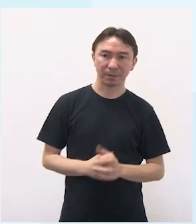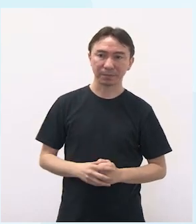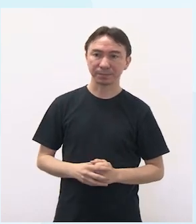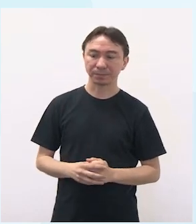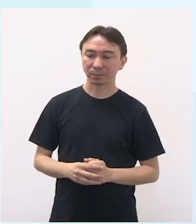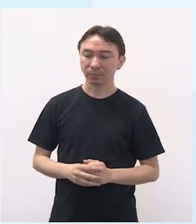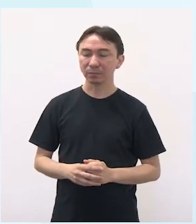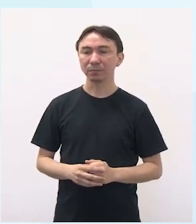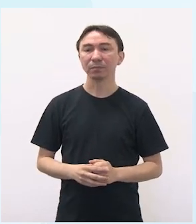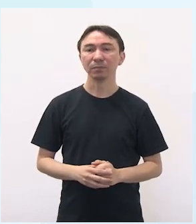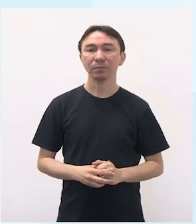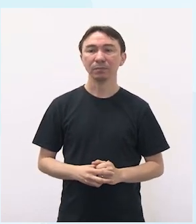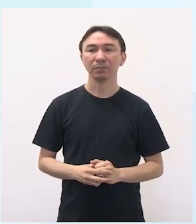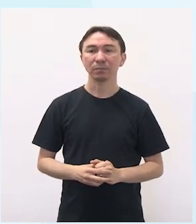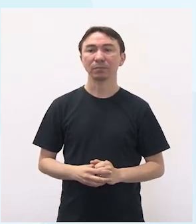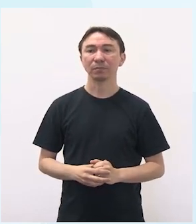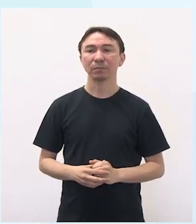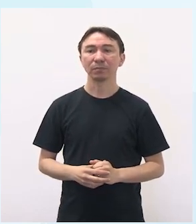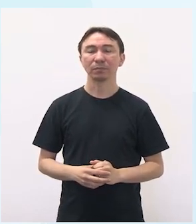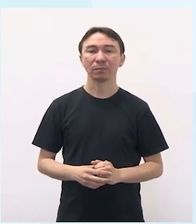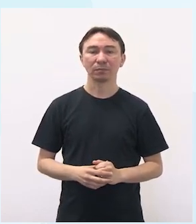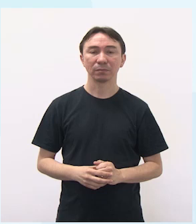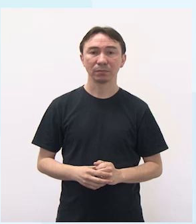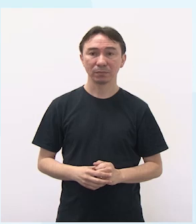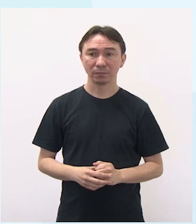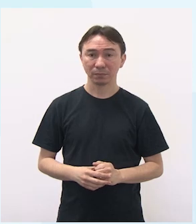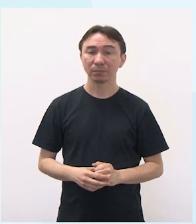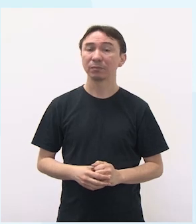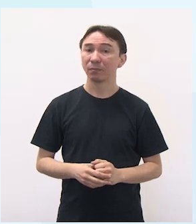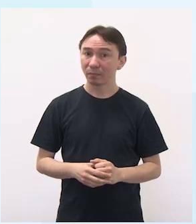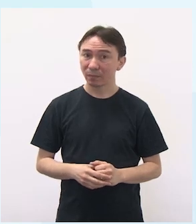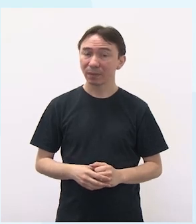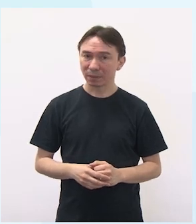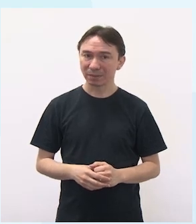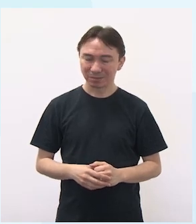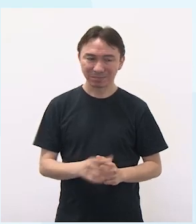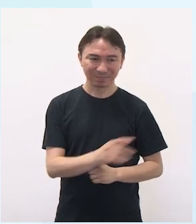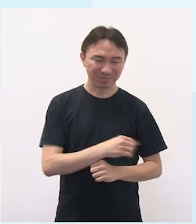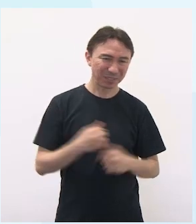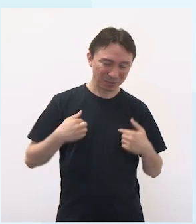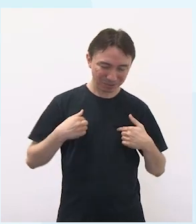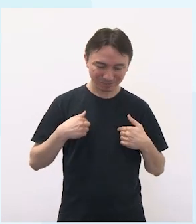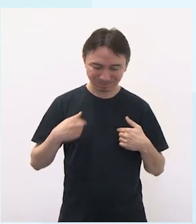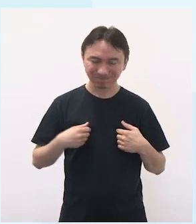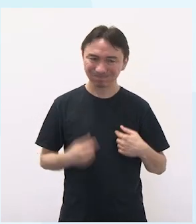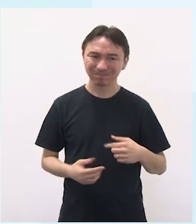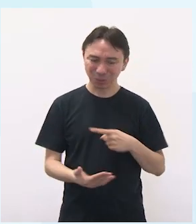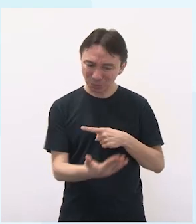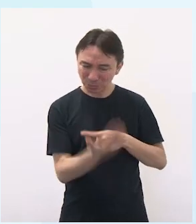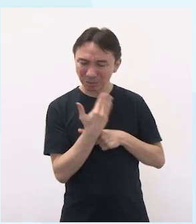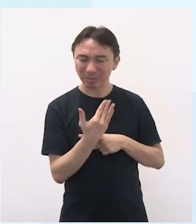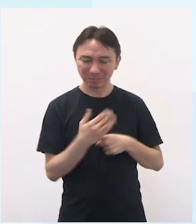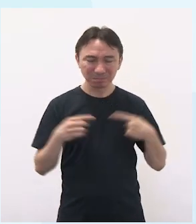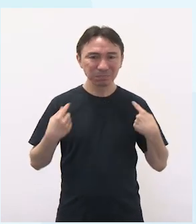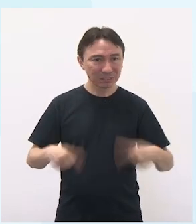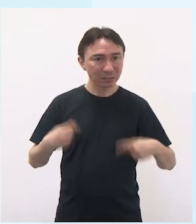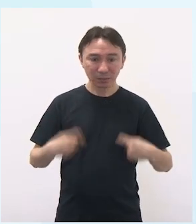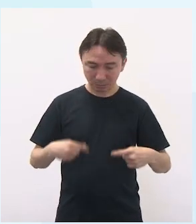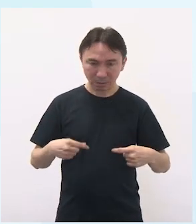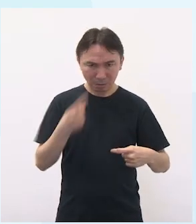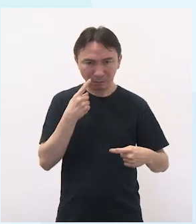Reconhecer que a gente precisa de ajuda é uma demonstração de força, não de fraqueza. Pedir